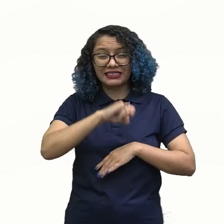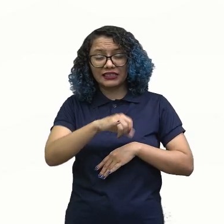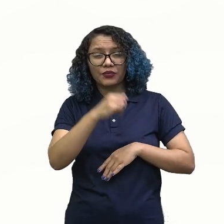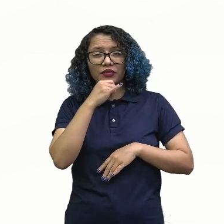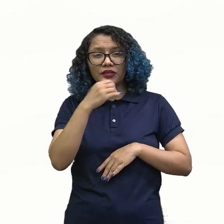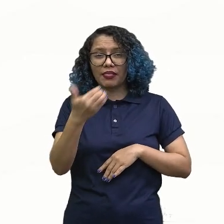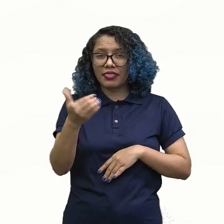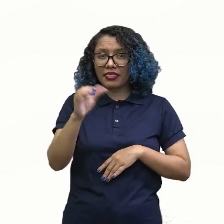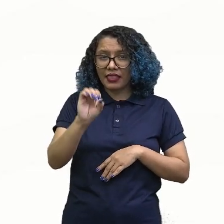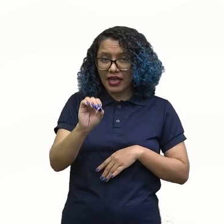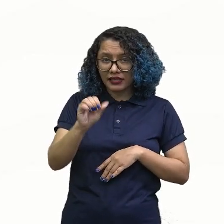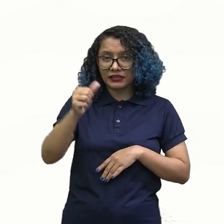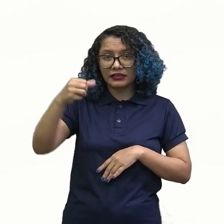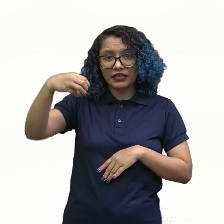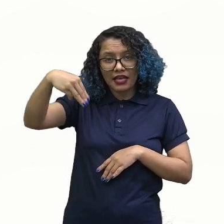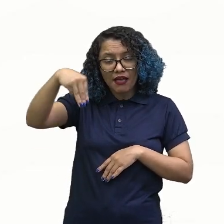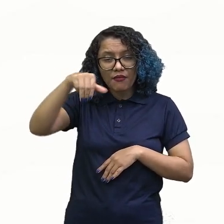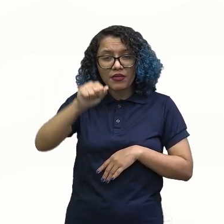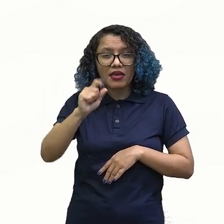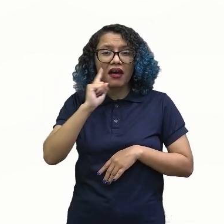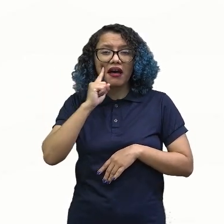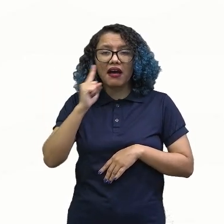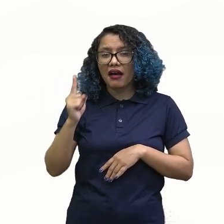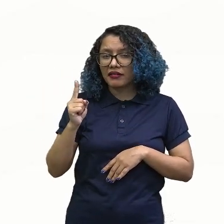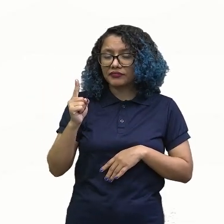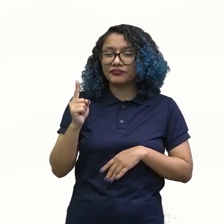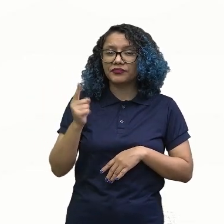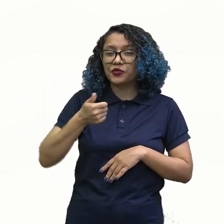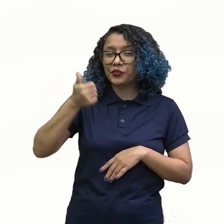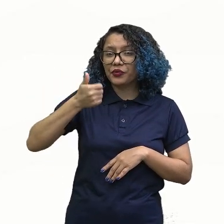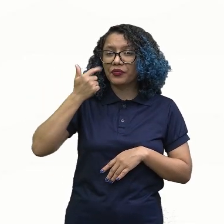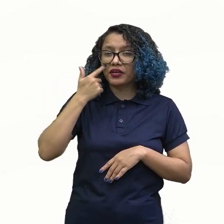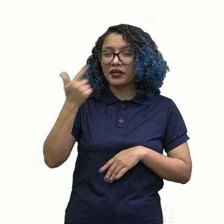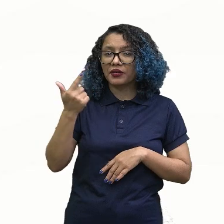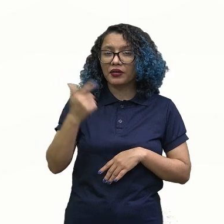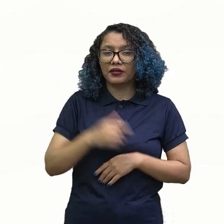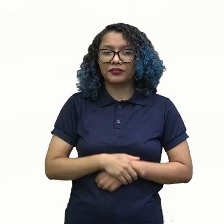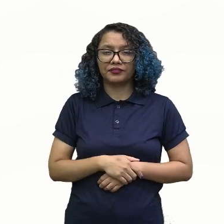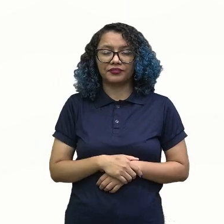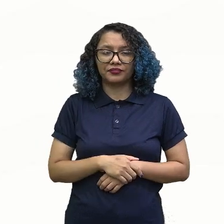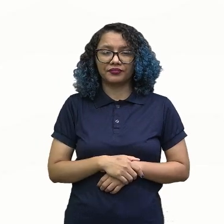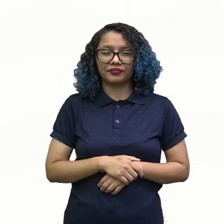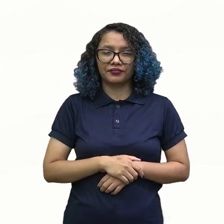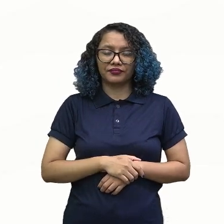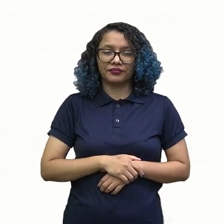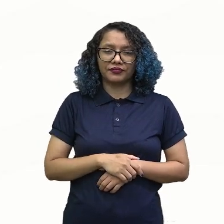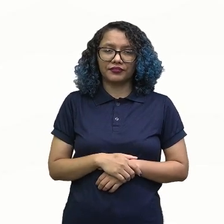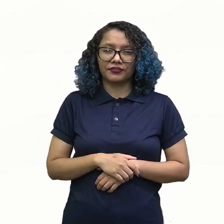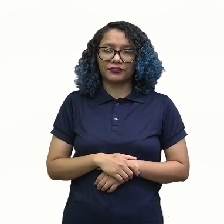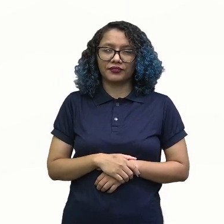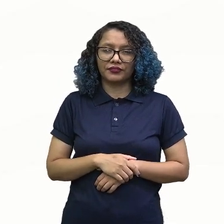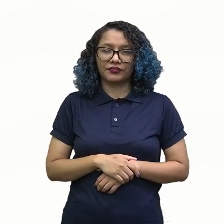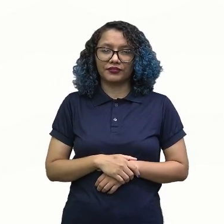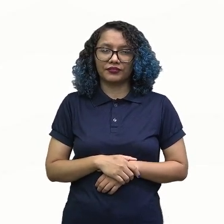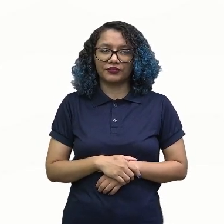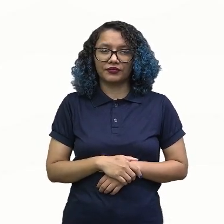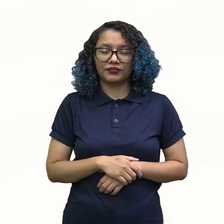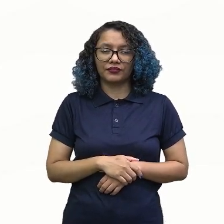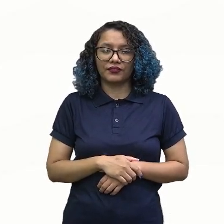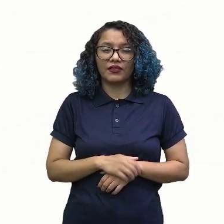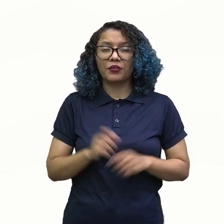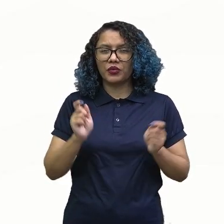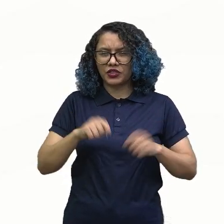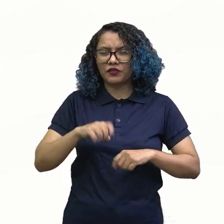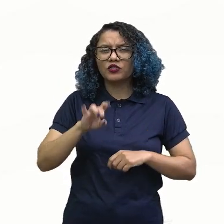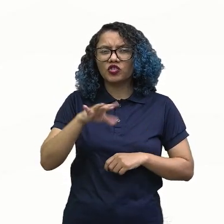10 miliampere, esse miliampere você tem aqui, ó, somente dor